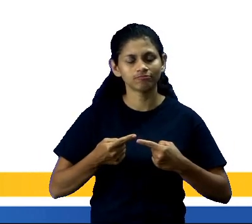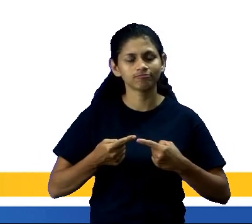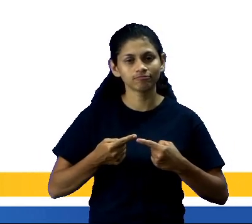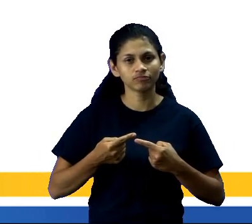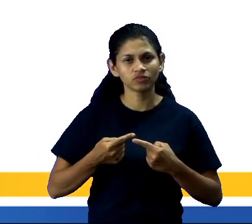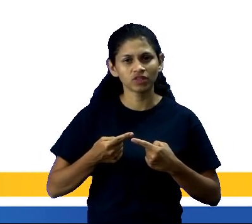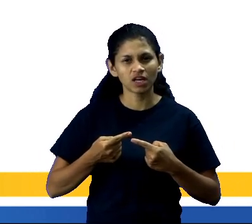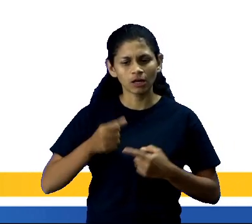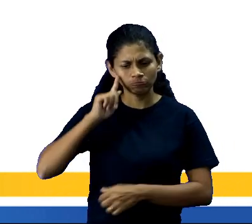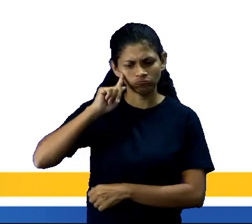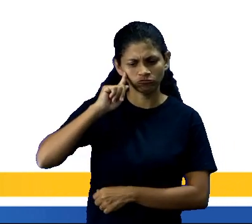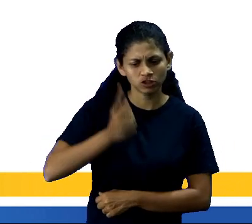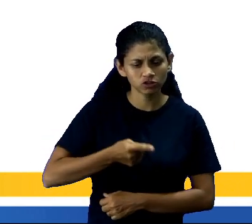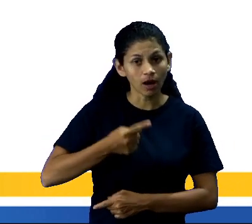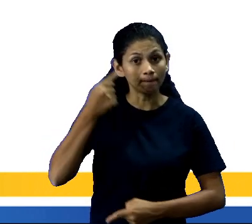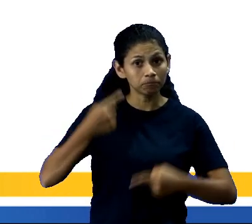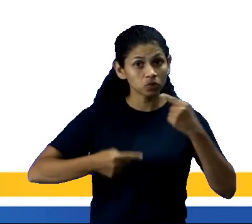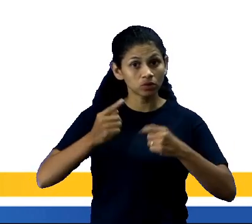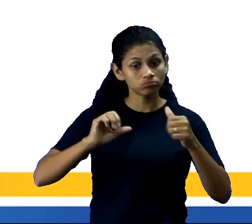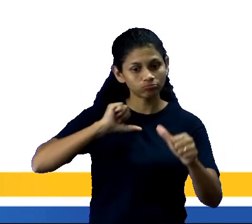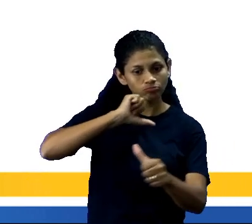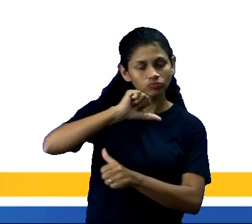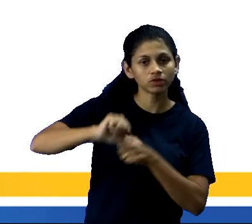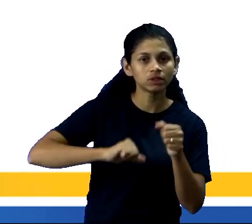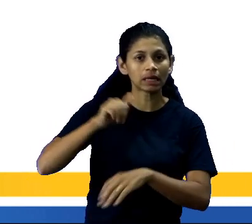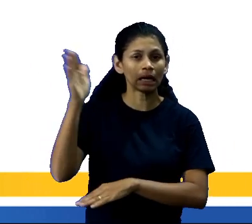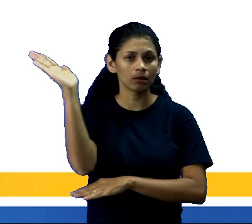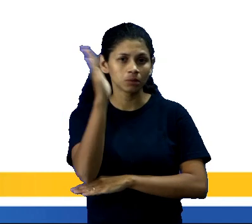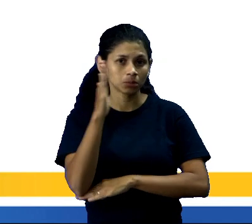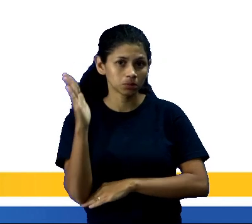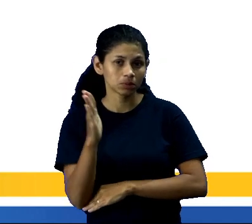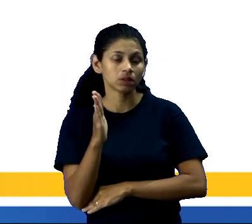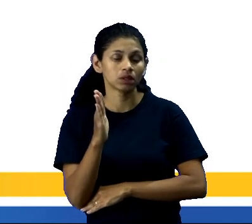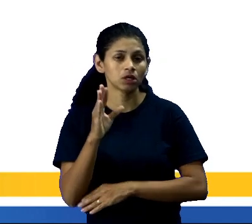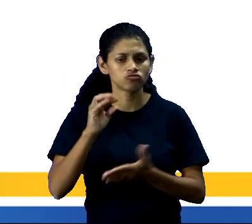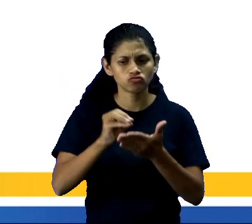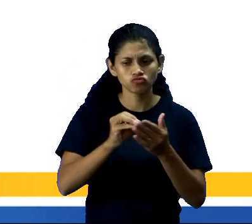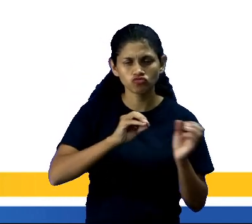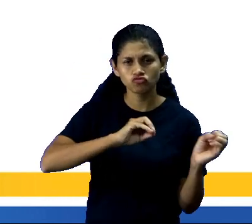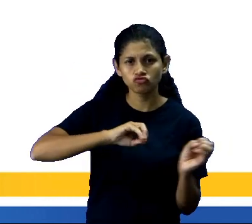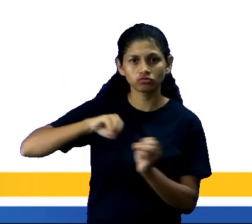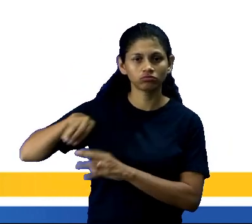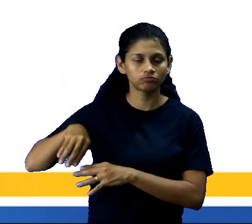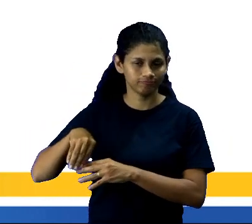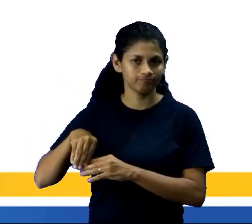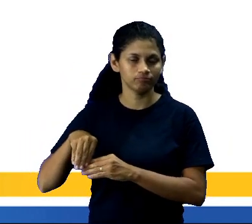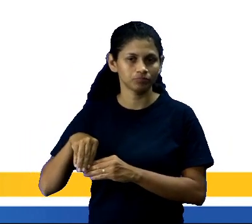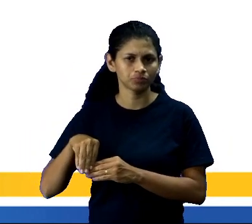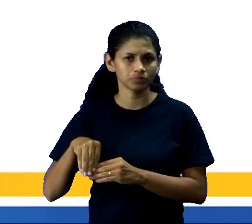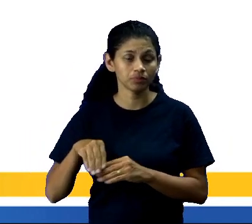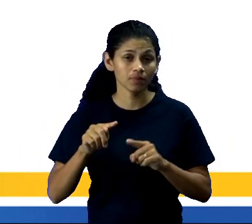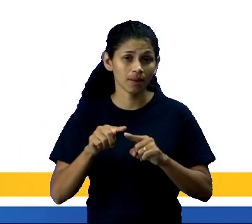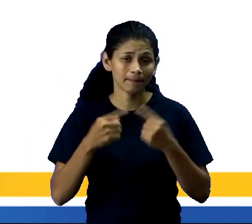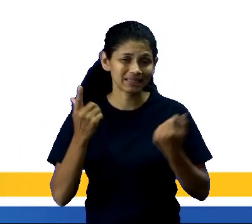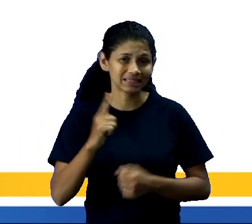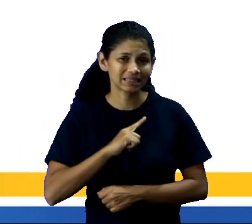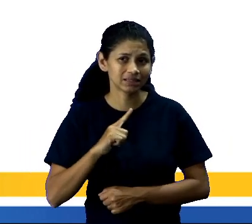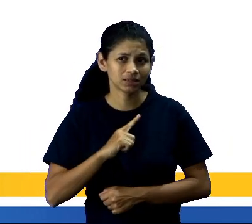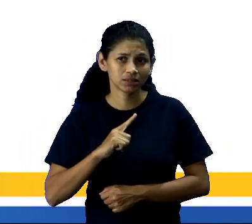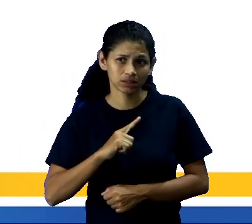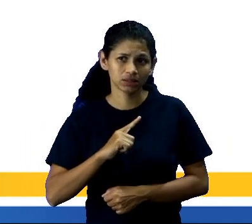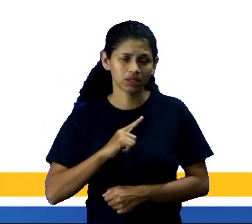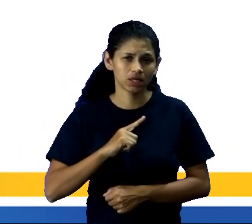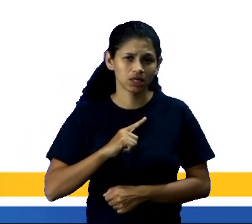crítica política e quis mudar o país, retirando castas e etc. Porém, tem muitos furos, tanto políticos quanto da